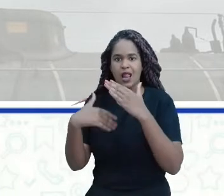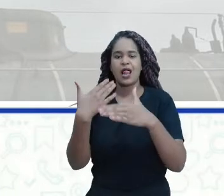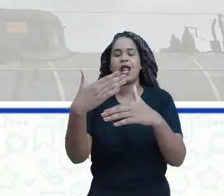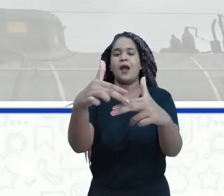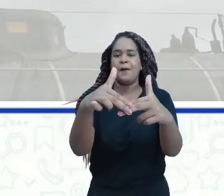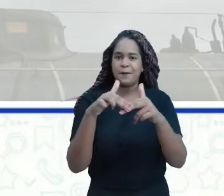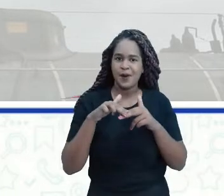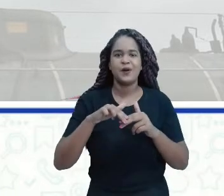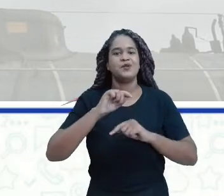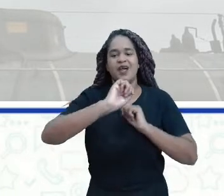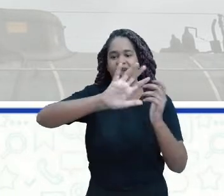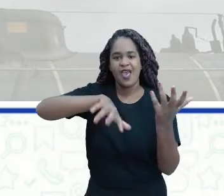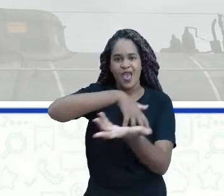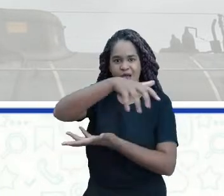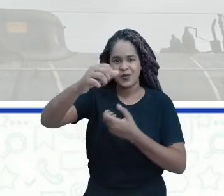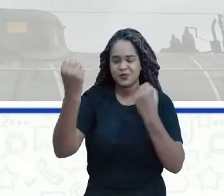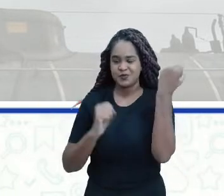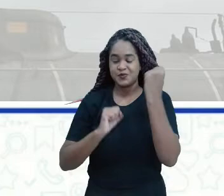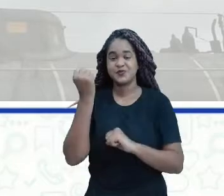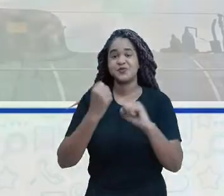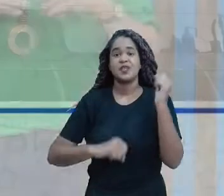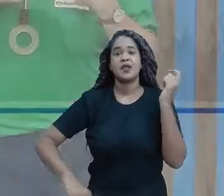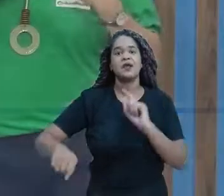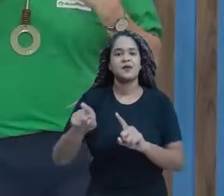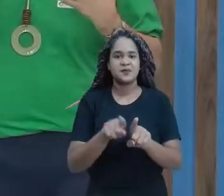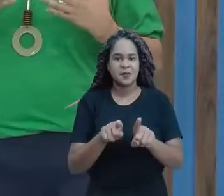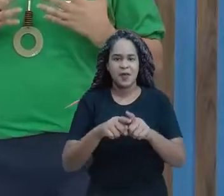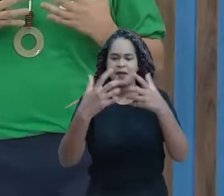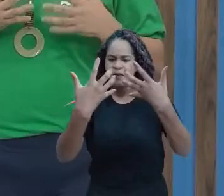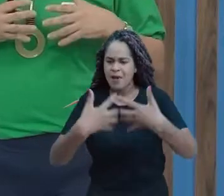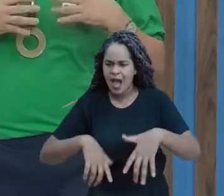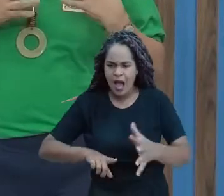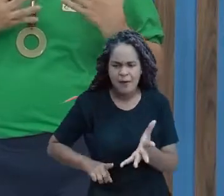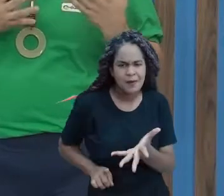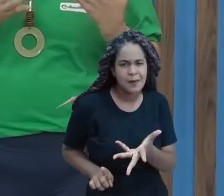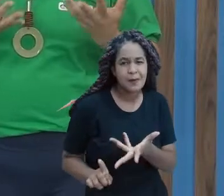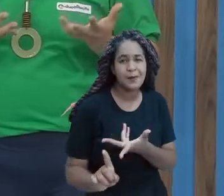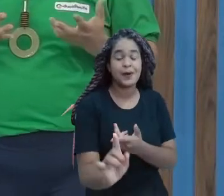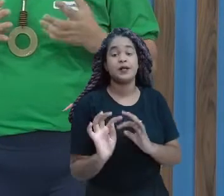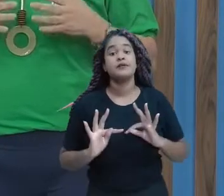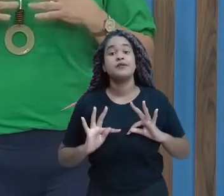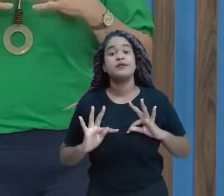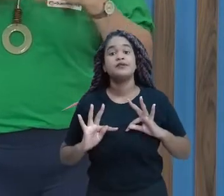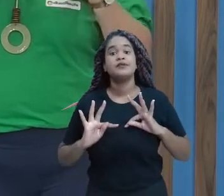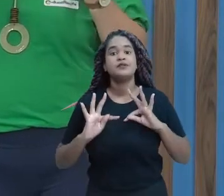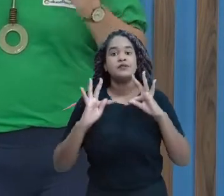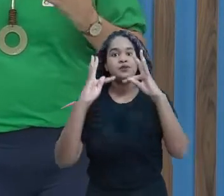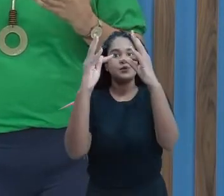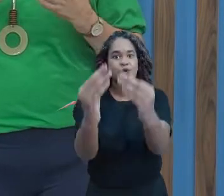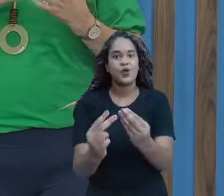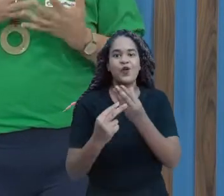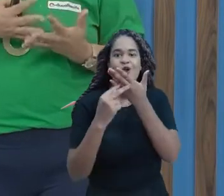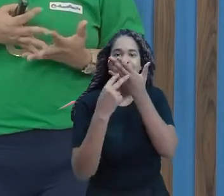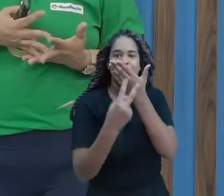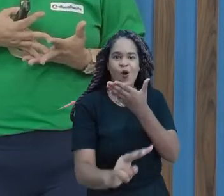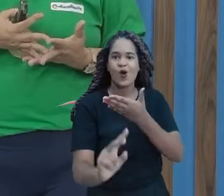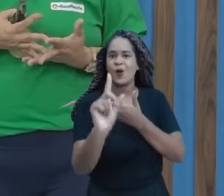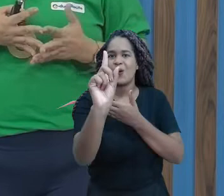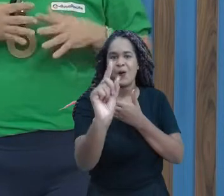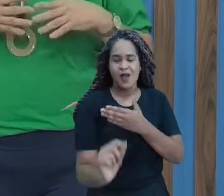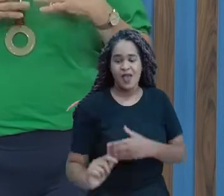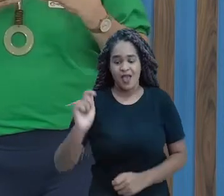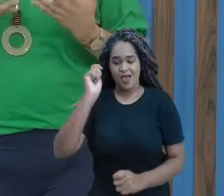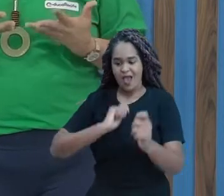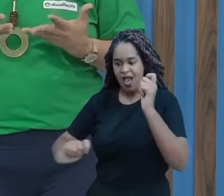a mecanização, tudo isso, né, foi fazendo com que os artistas e a